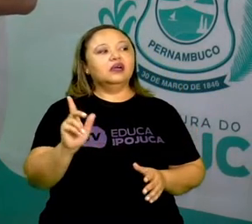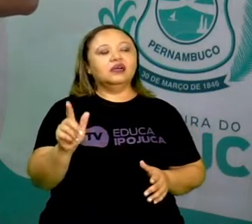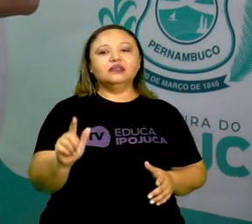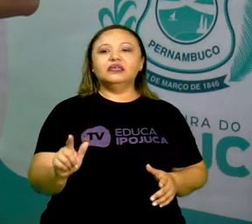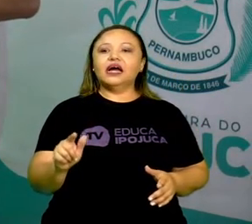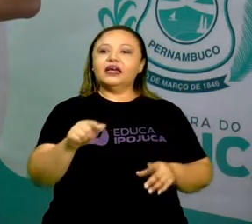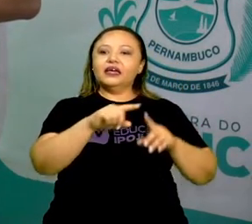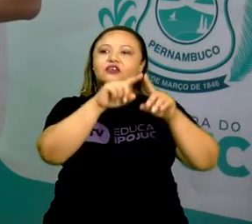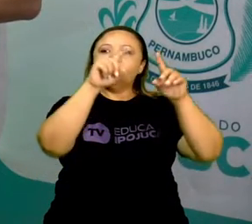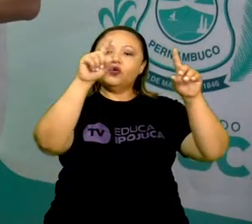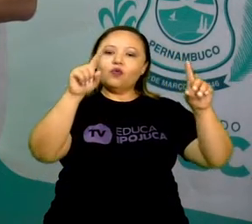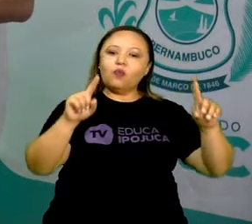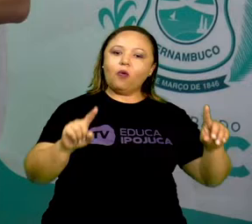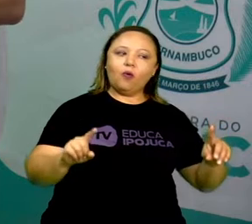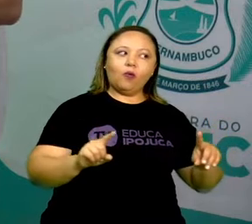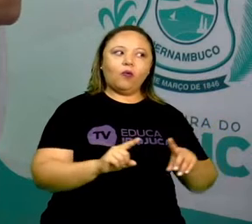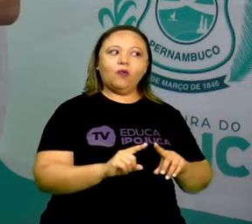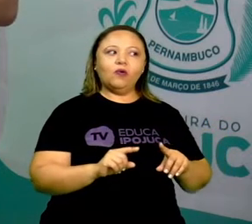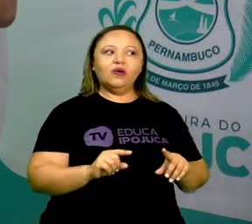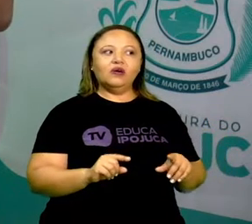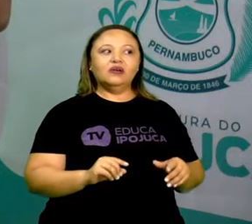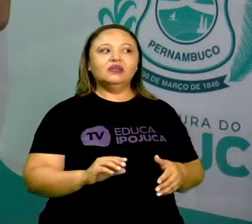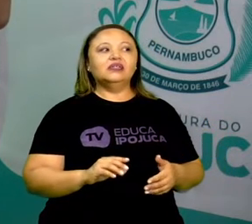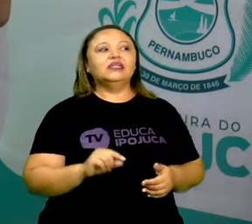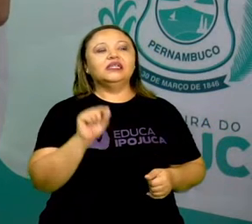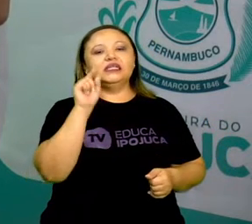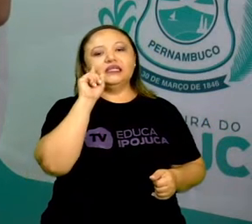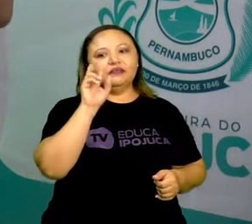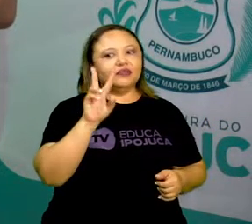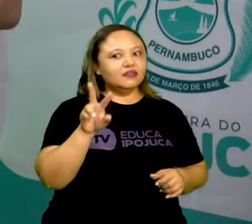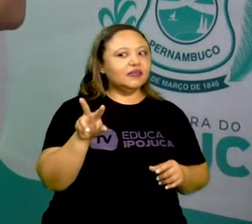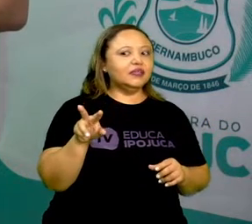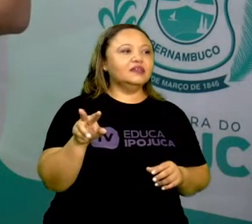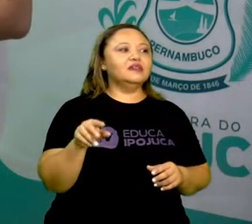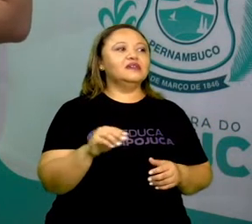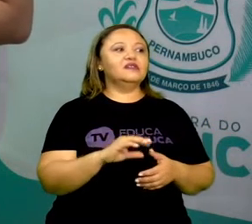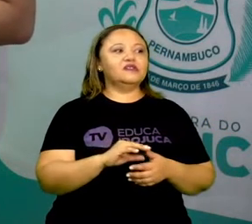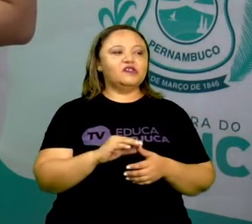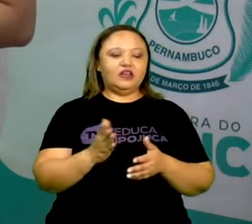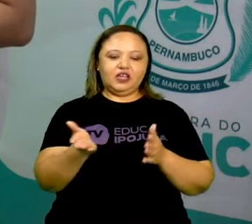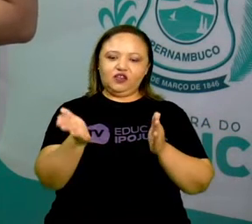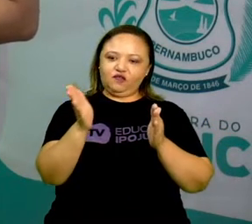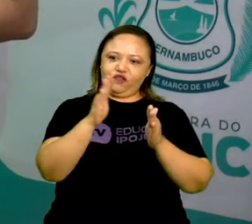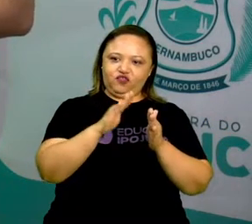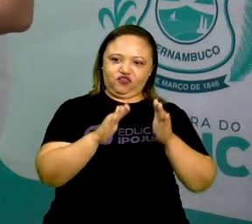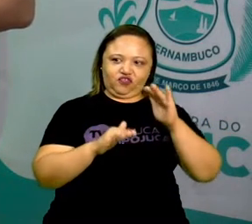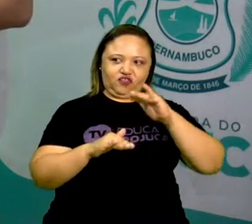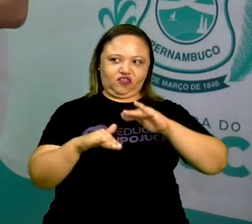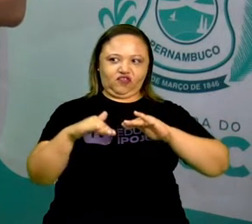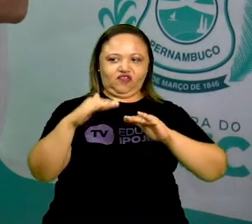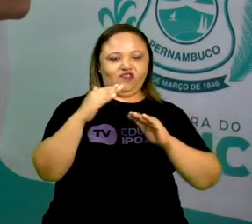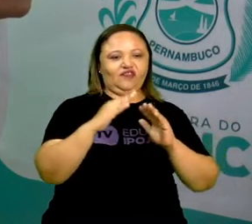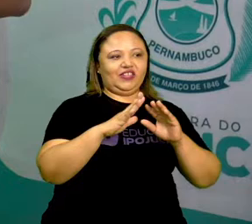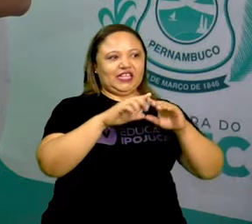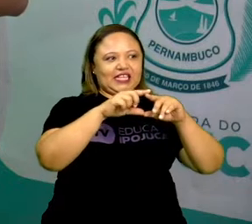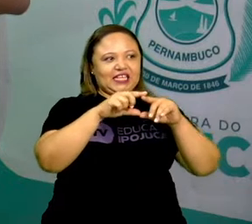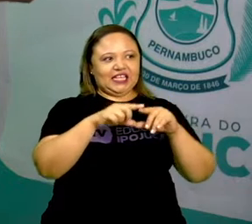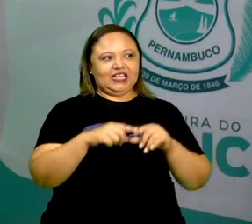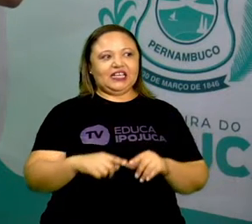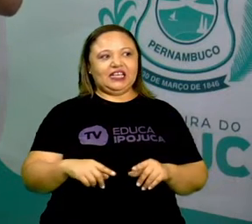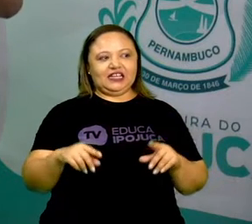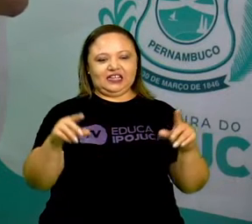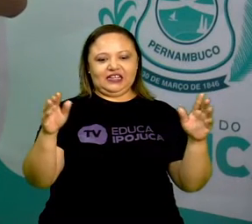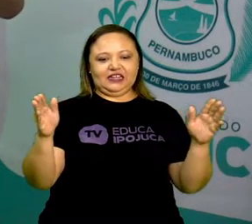bloco retangular. Por quê? Porque ele, quando for montado, fechadinho, a gente vai